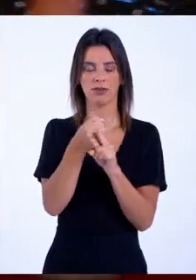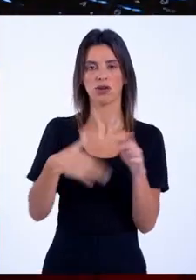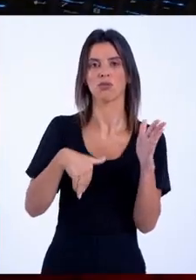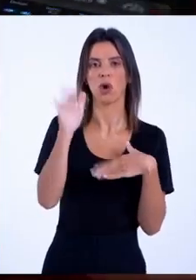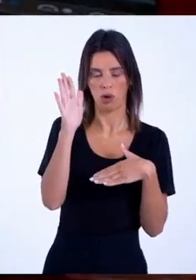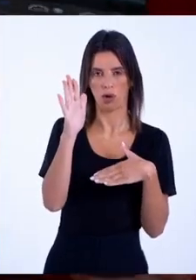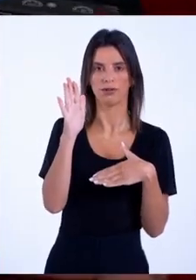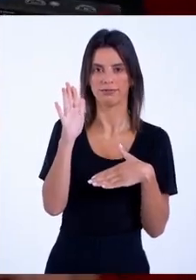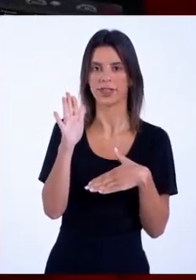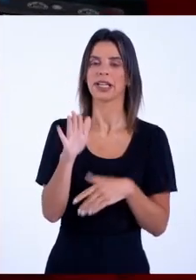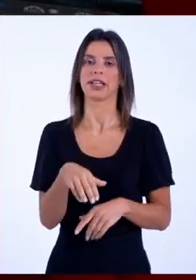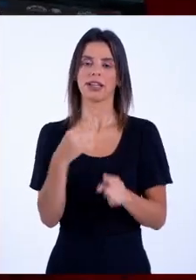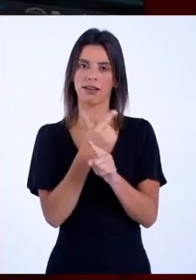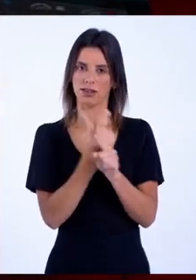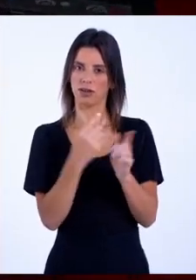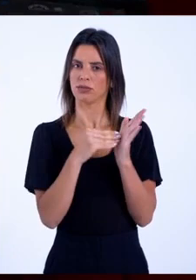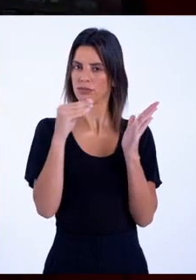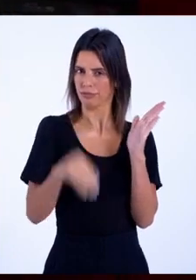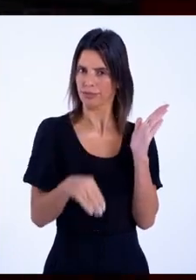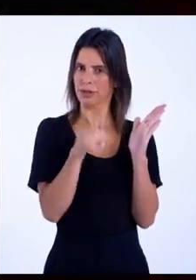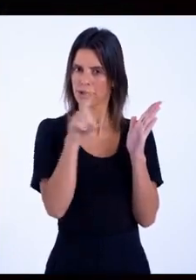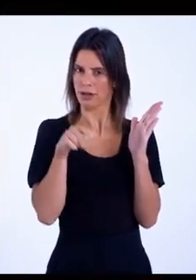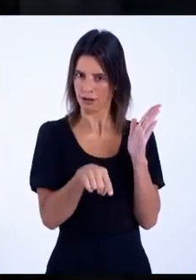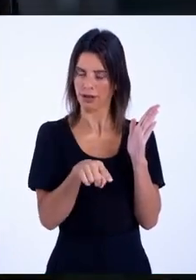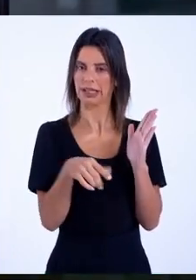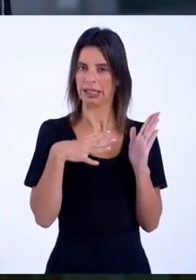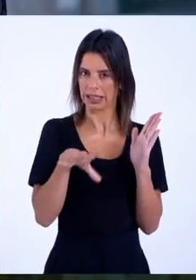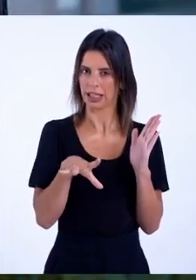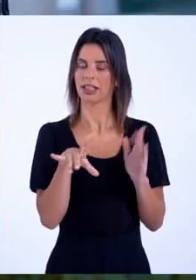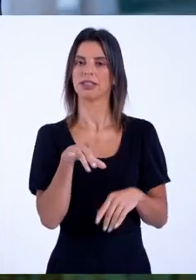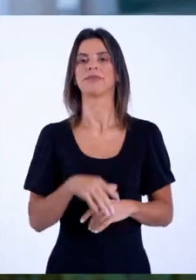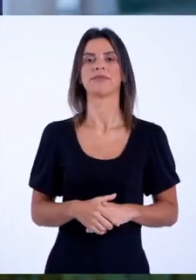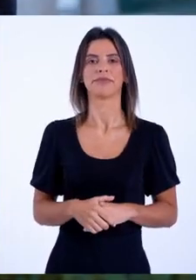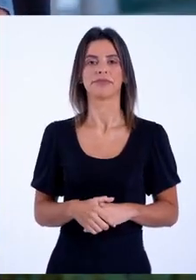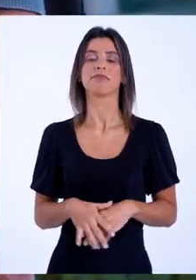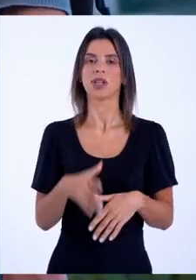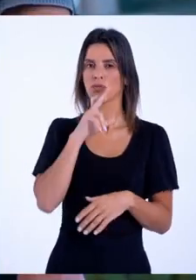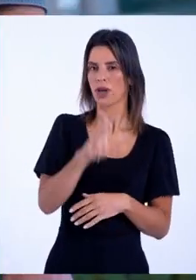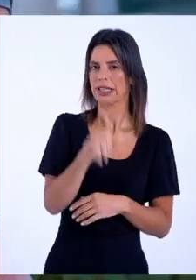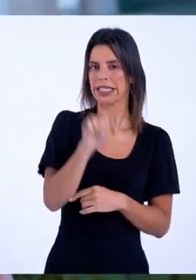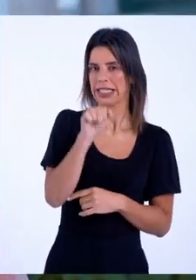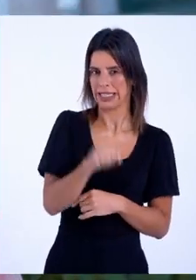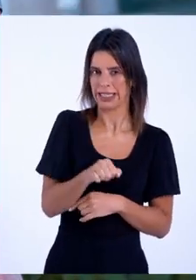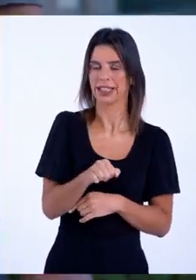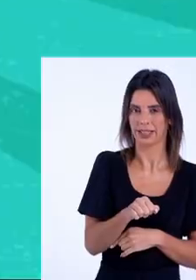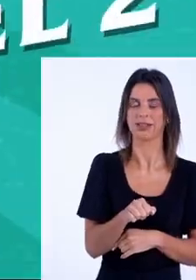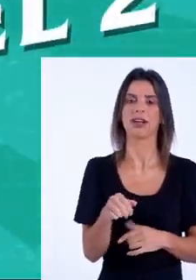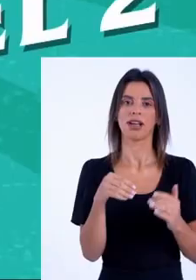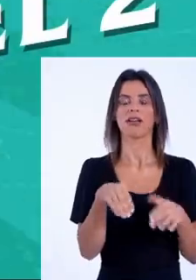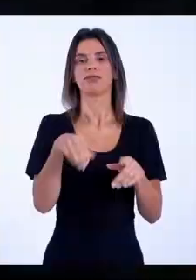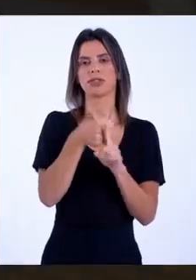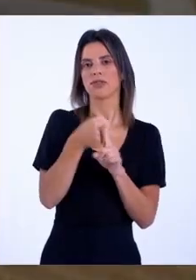Desafio superado com sucesso. Pretende subscrever? A resposta é um sonoro sim. Estamos prontos para o